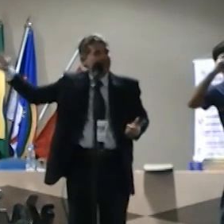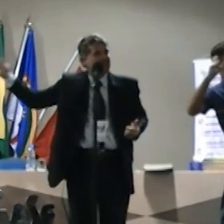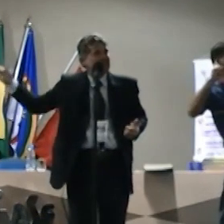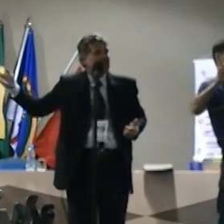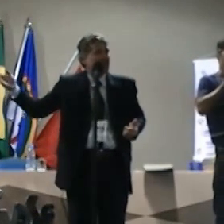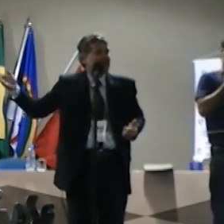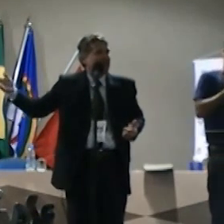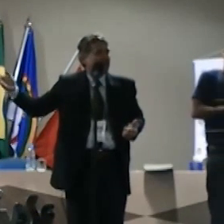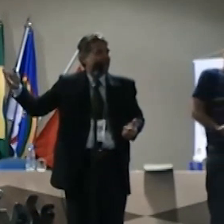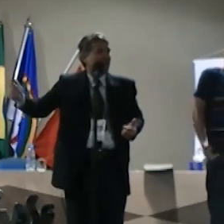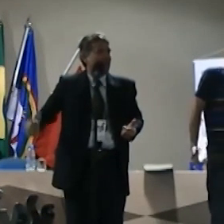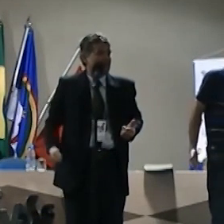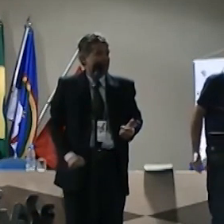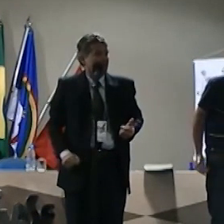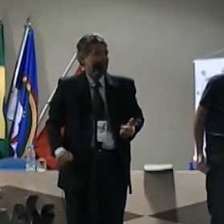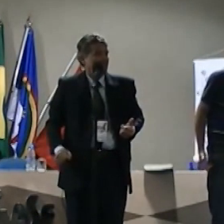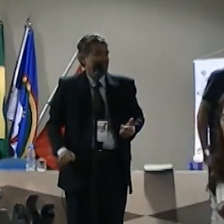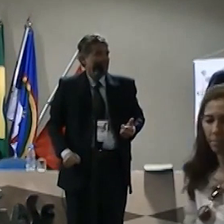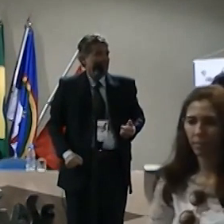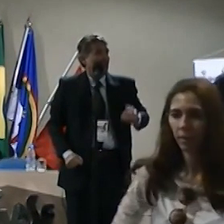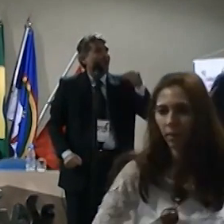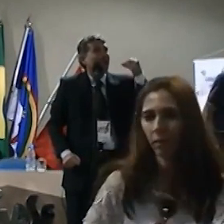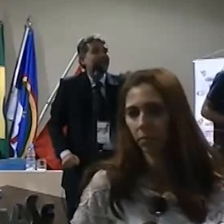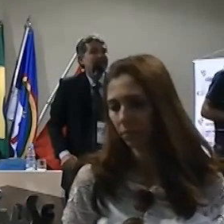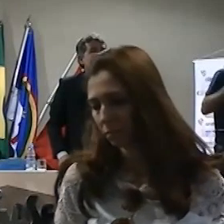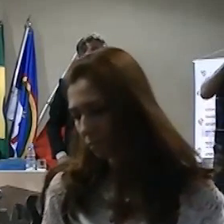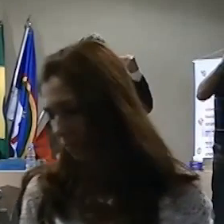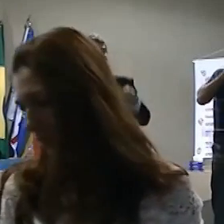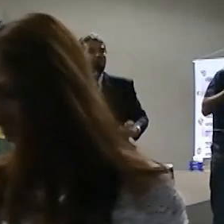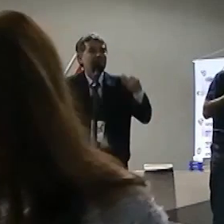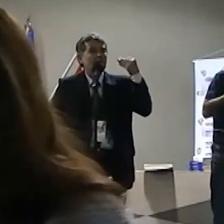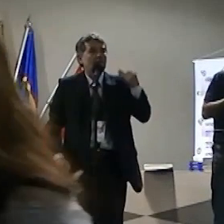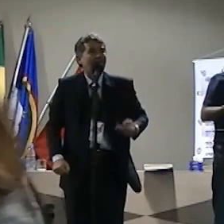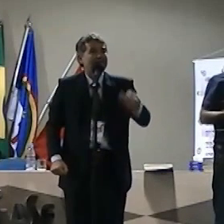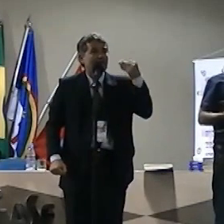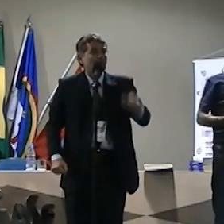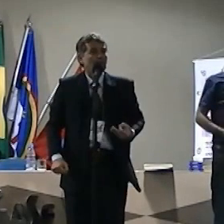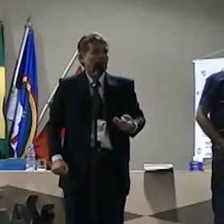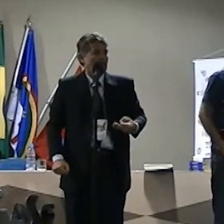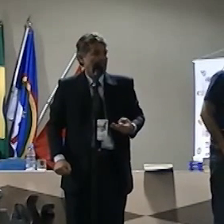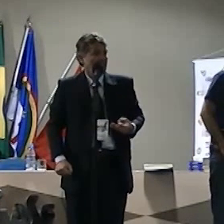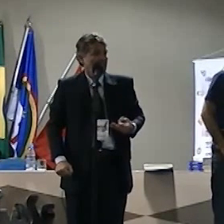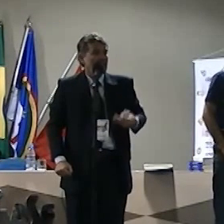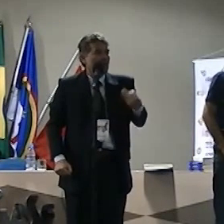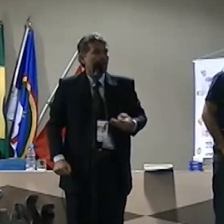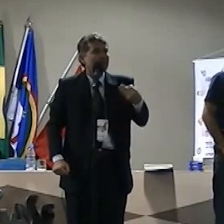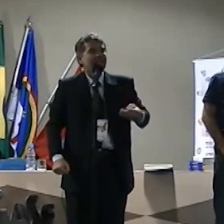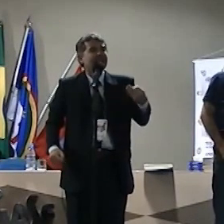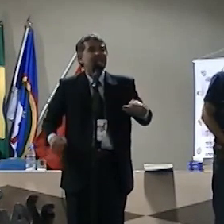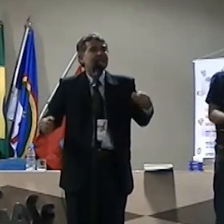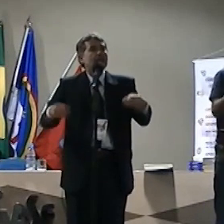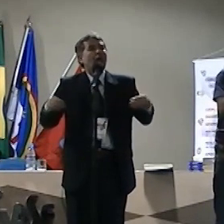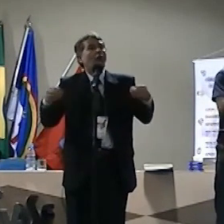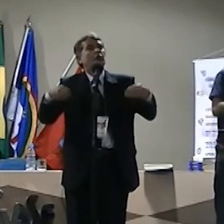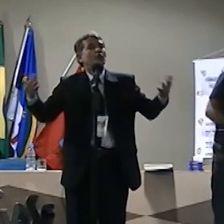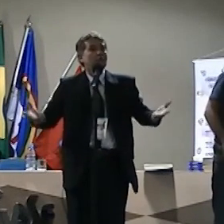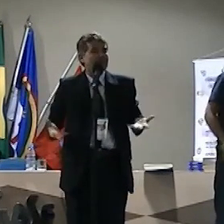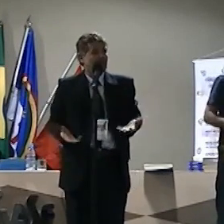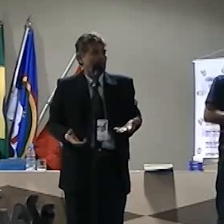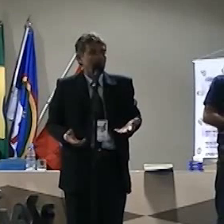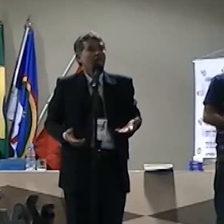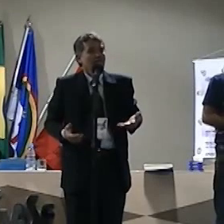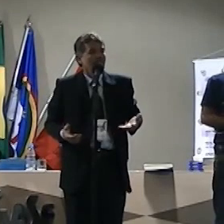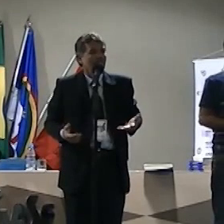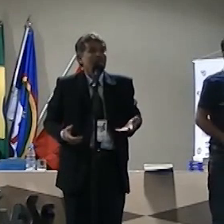dos pais que tem que ser respeitada primeiramente. É uma criança que depende dos pais em tudo. E não começar a dizer que agora o surdo